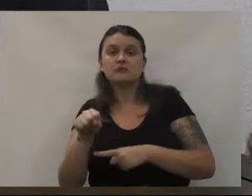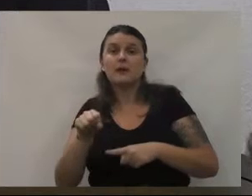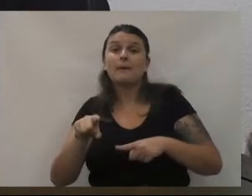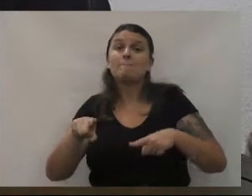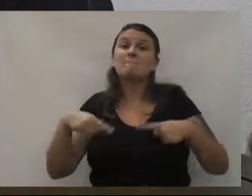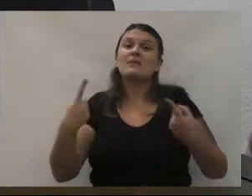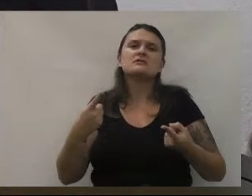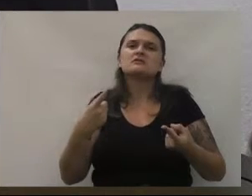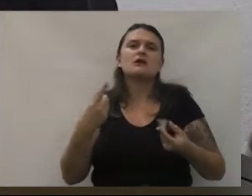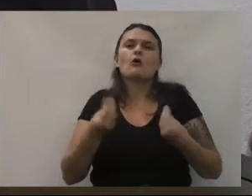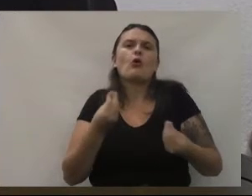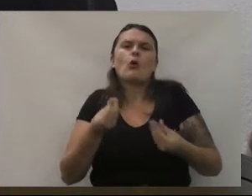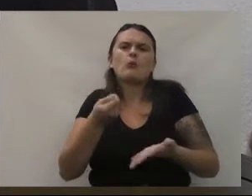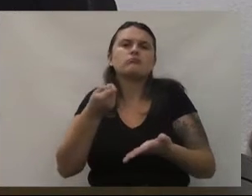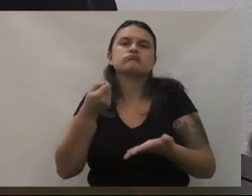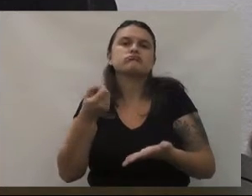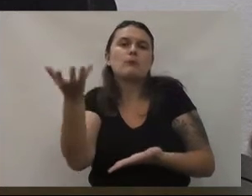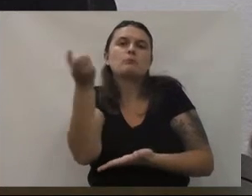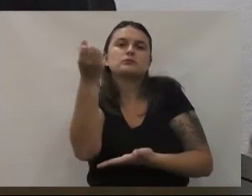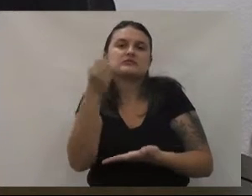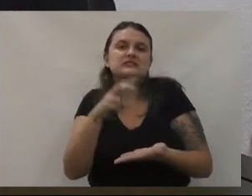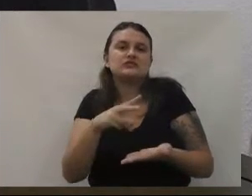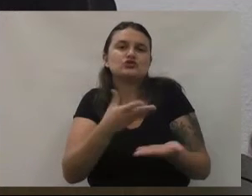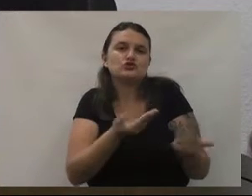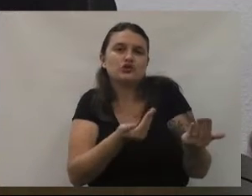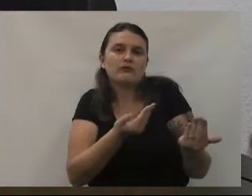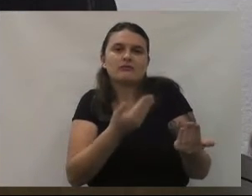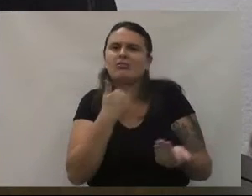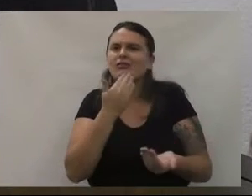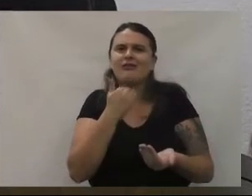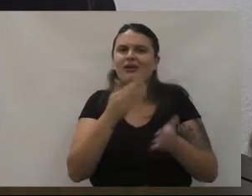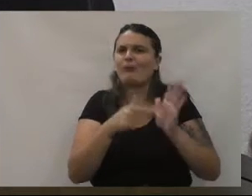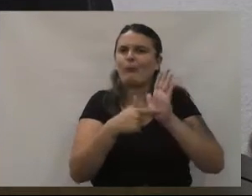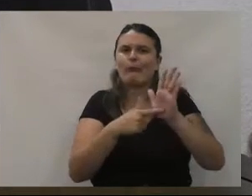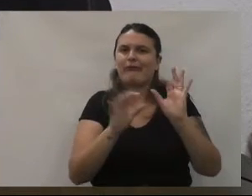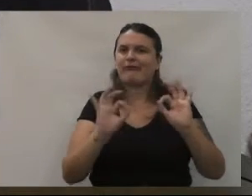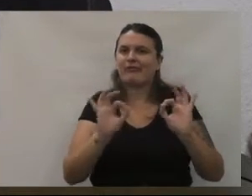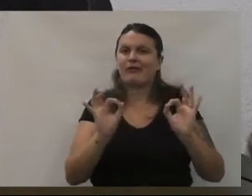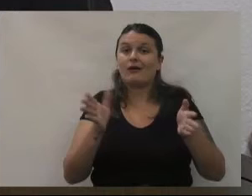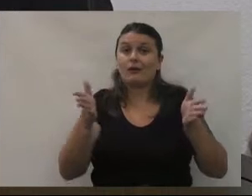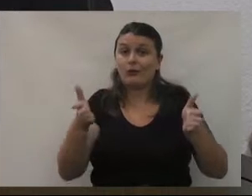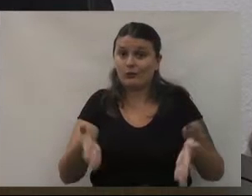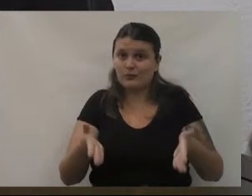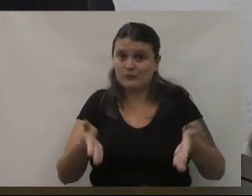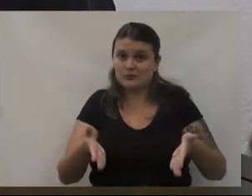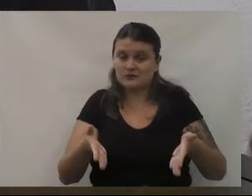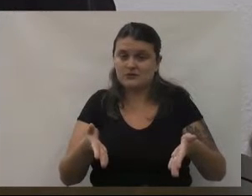mas a que custo que ele se aposenta cedo? Isto ninguém demonstra. Hoje